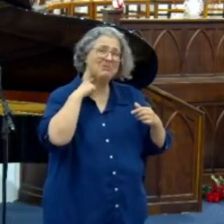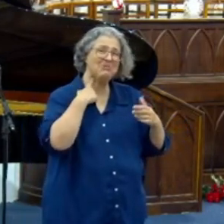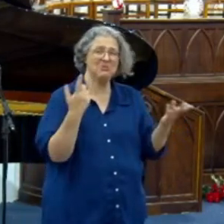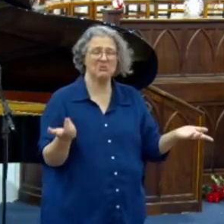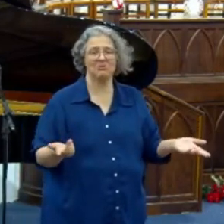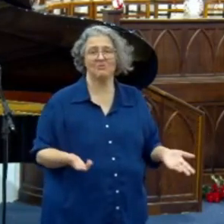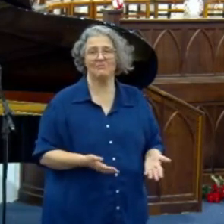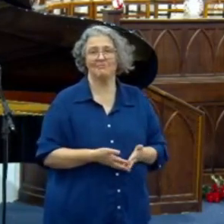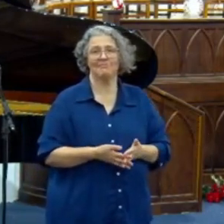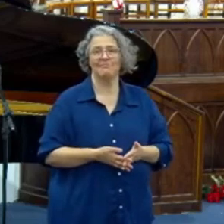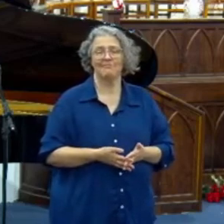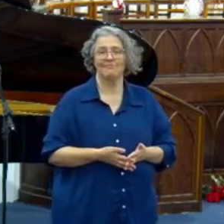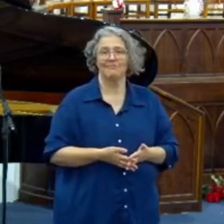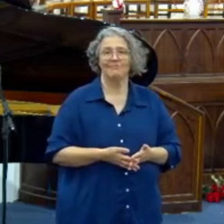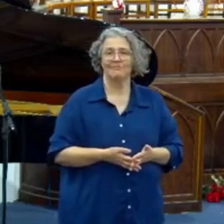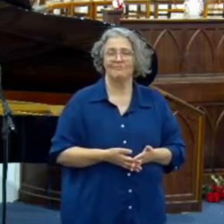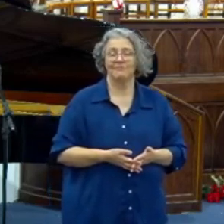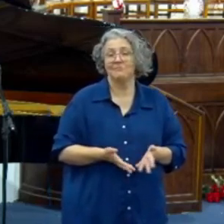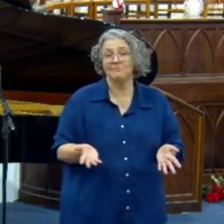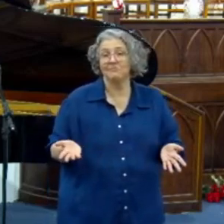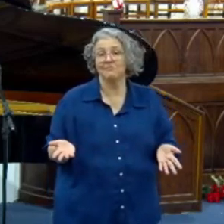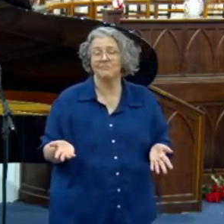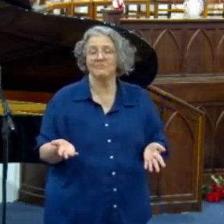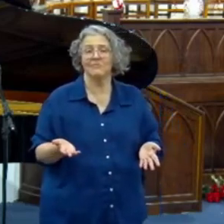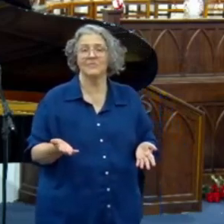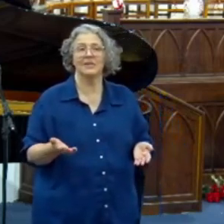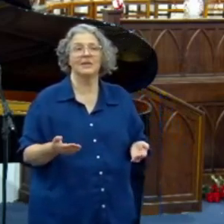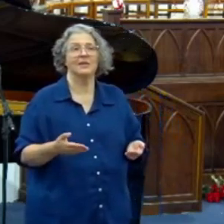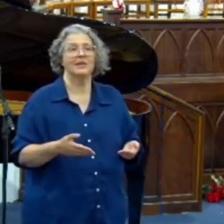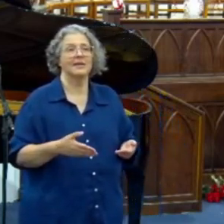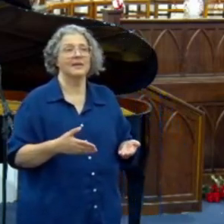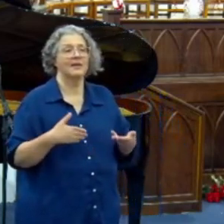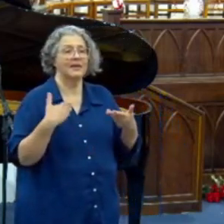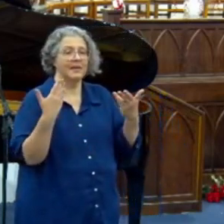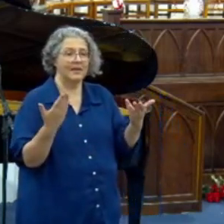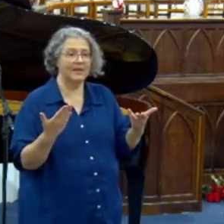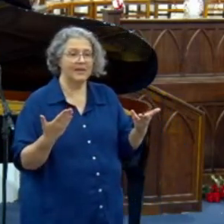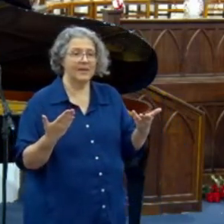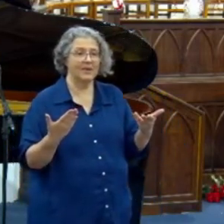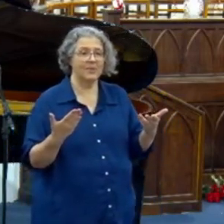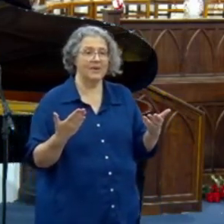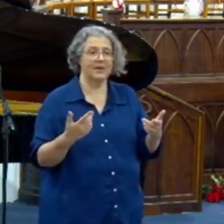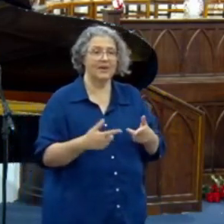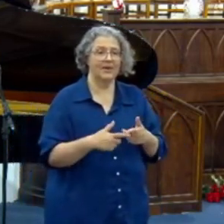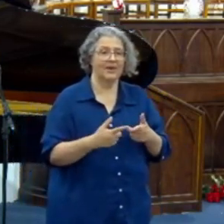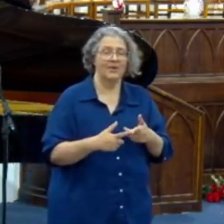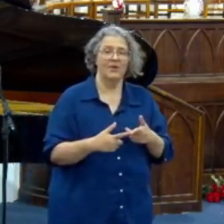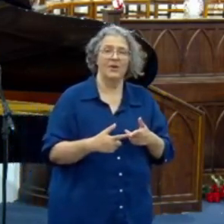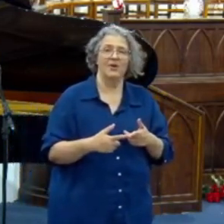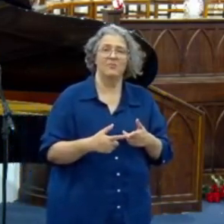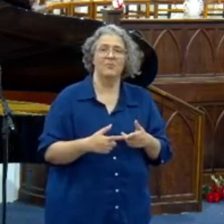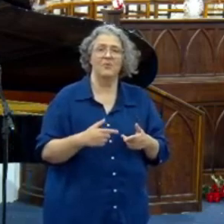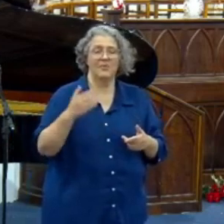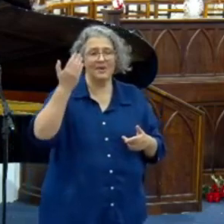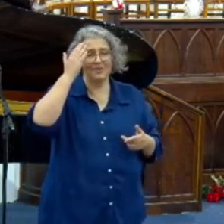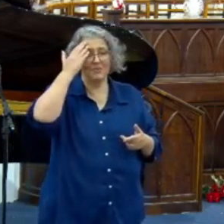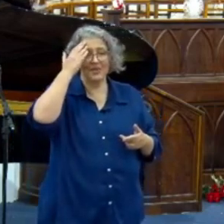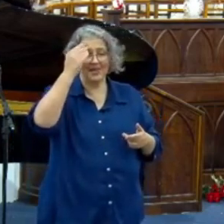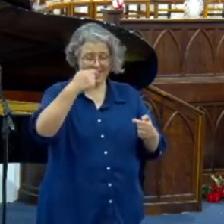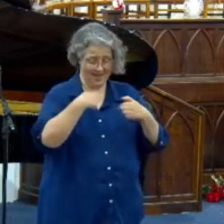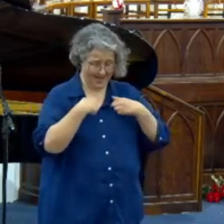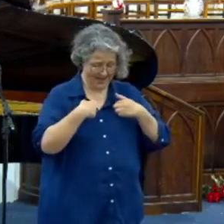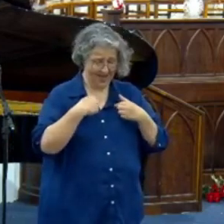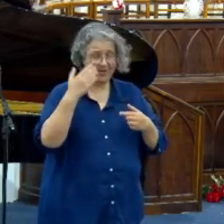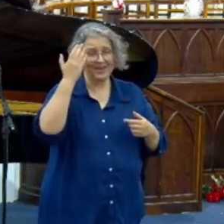dos homens, nós. Quando Paulo escreveu aos Romanos, Paulo diz assim no capítulo 7, porque eu sei que em